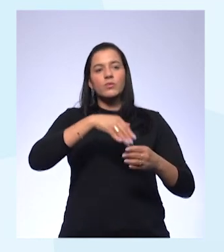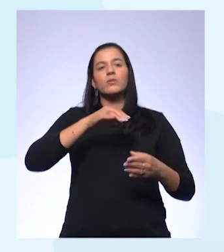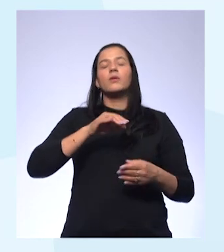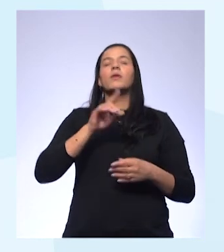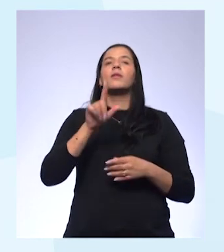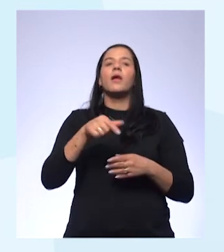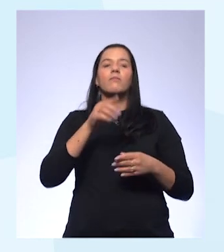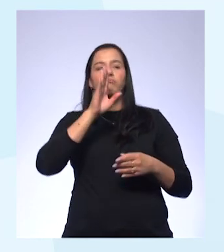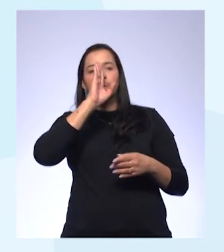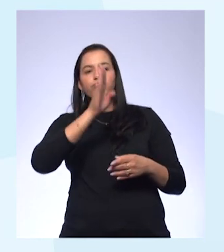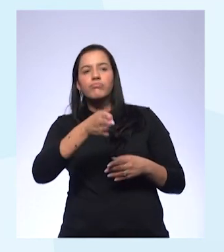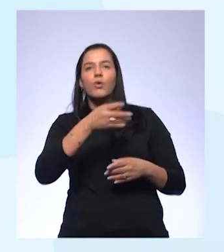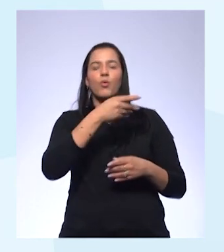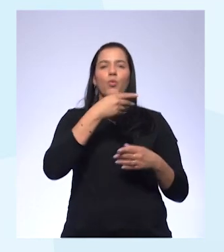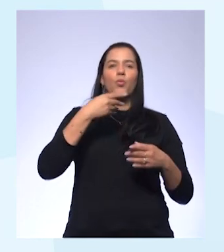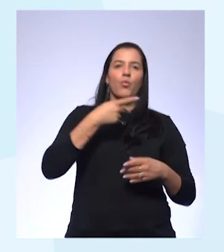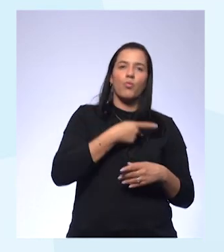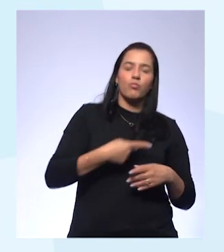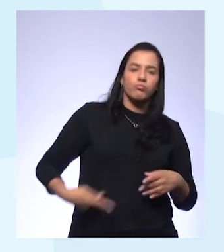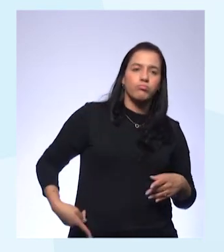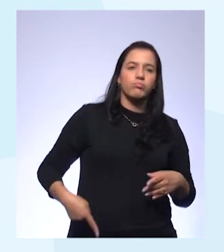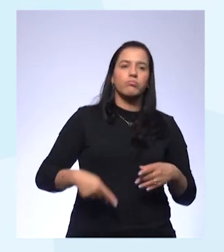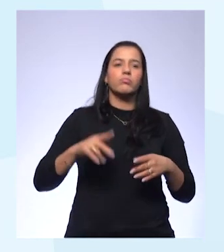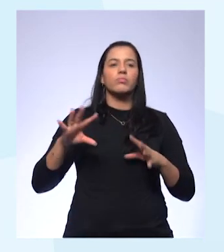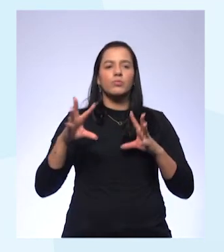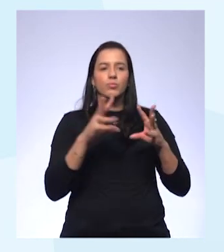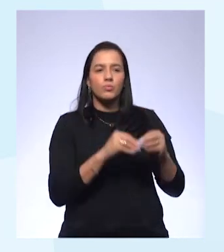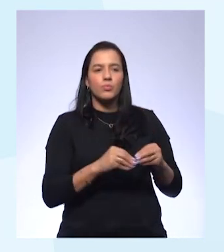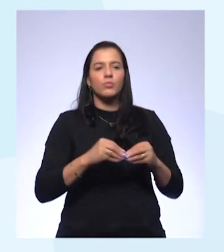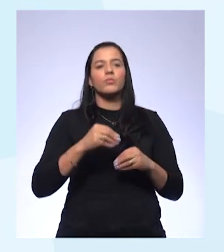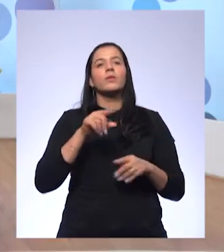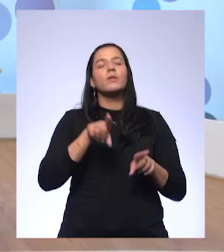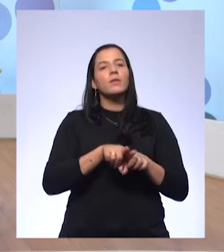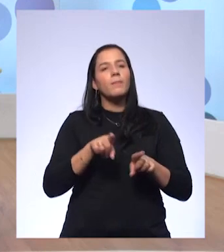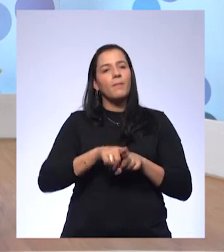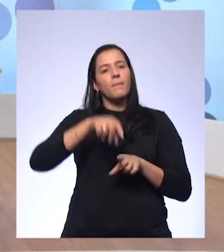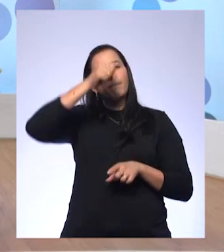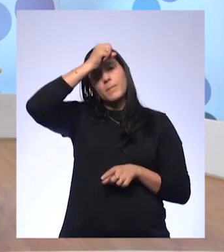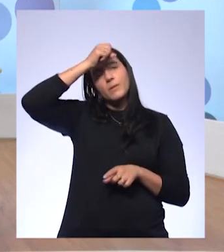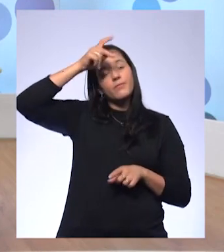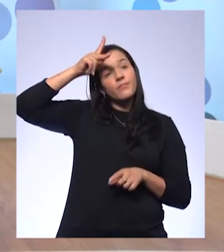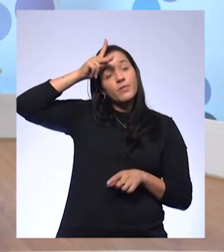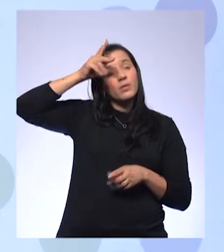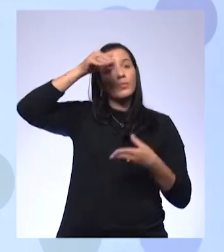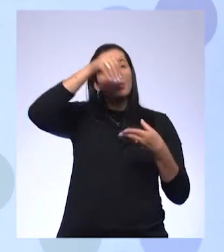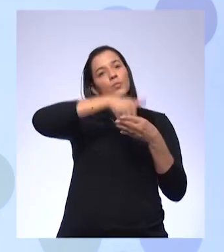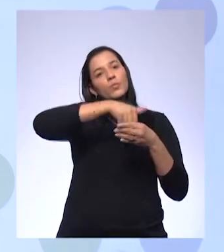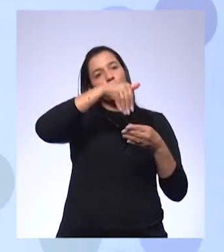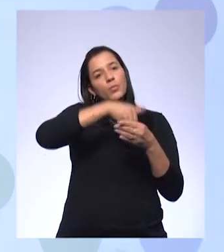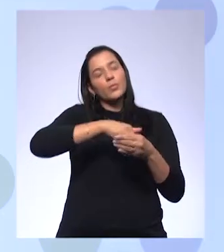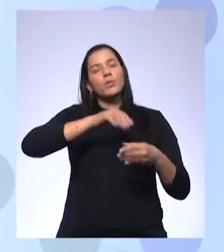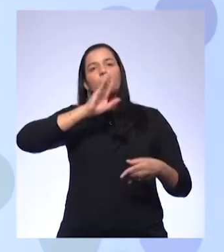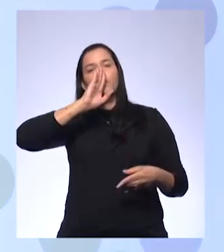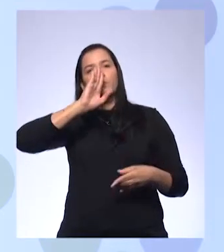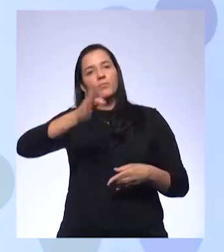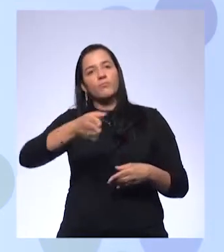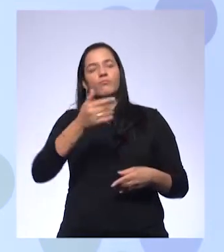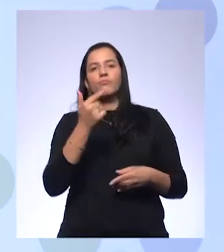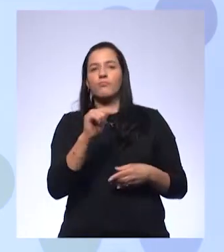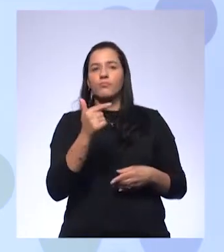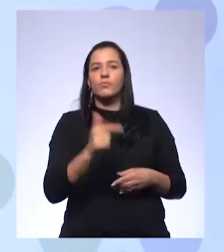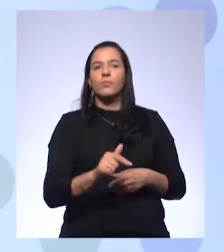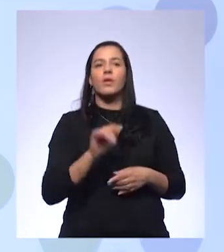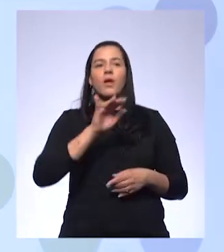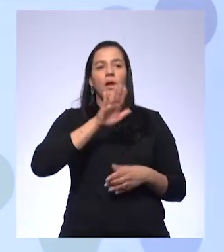e prefeitos. Então, todos os cargos do executivo ficam aí com eleições indiretas até